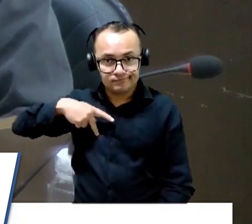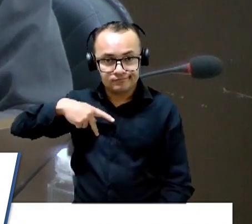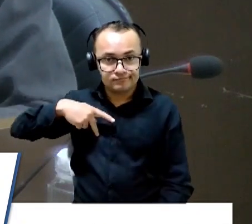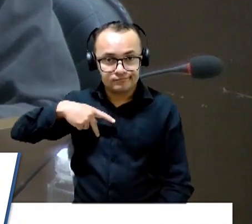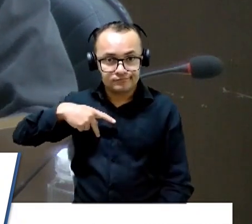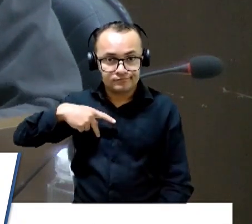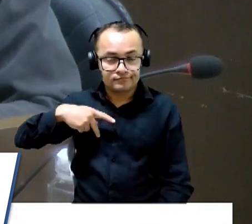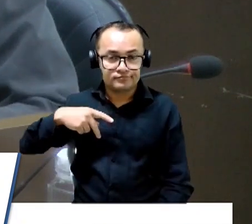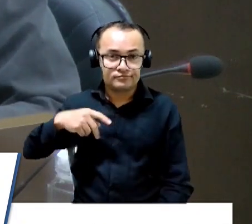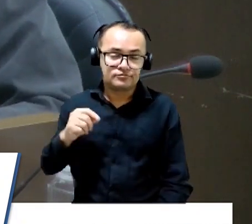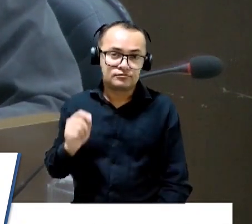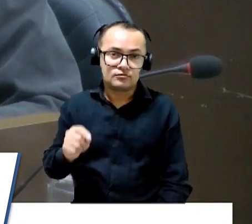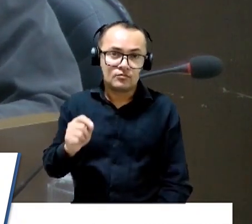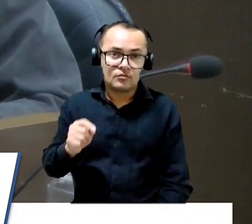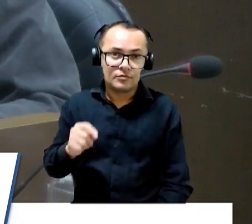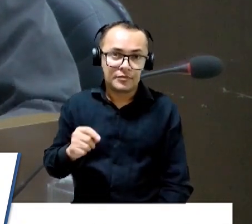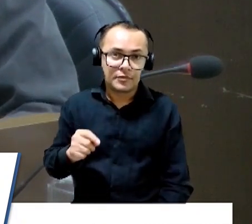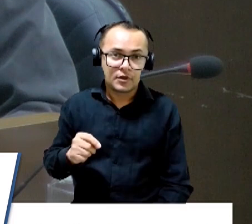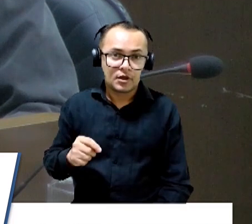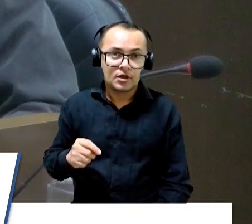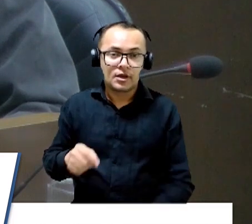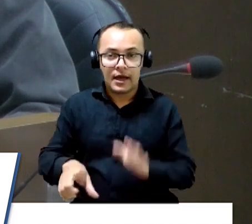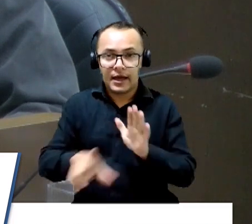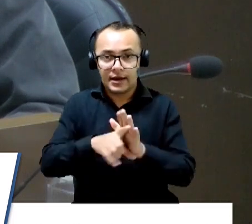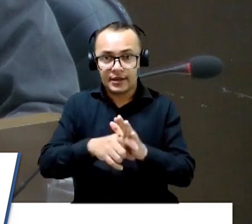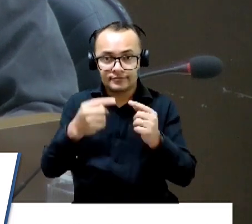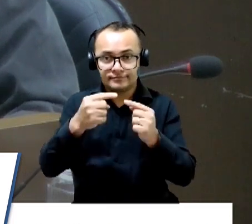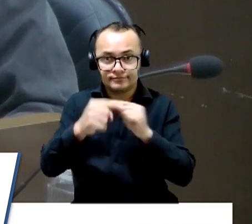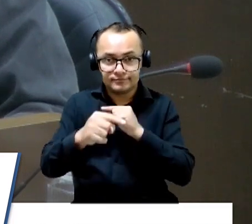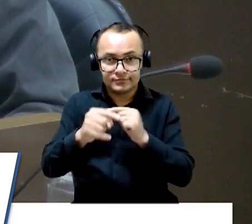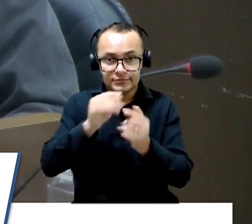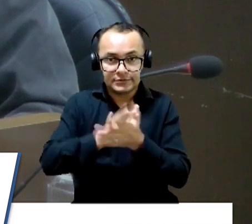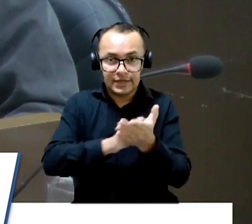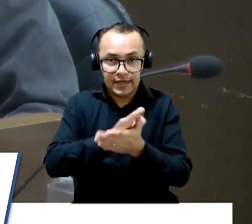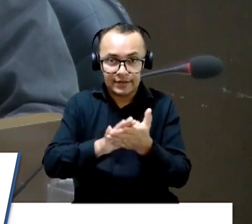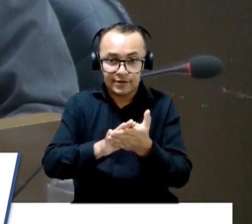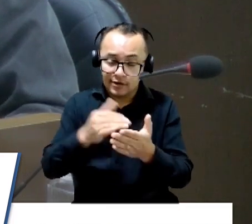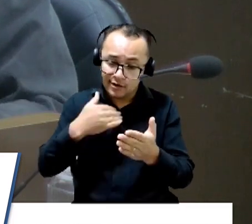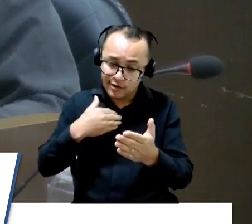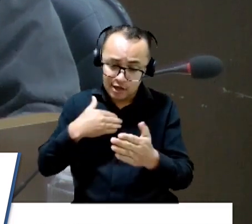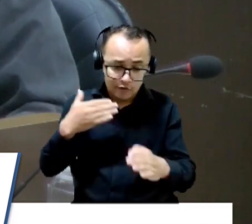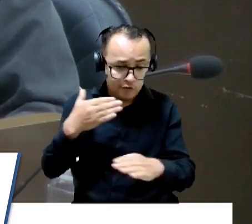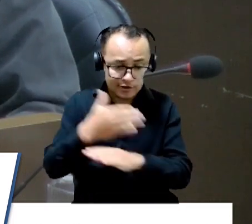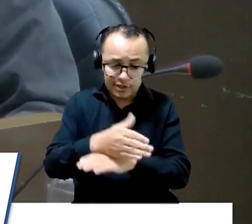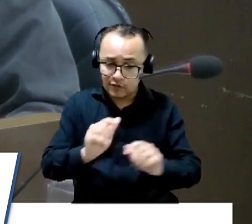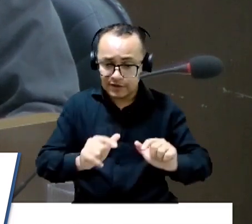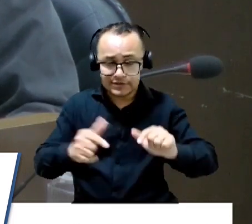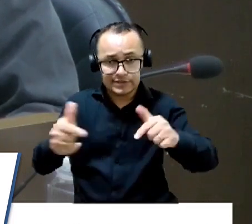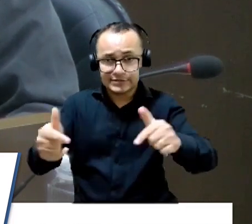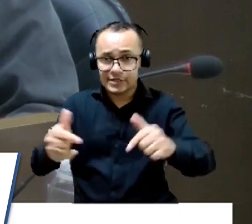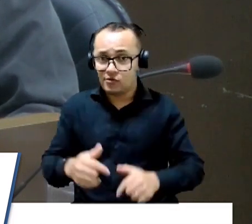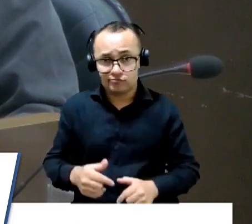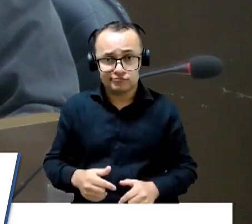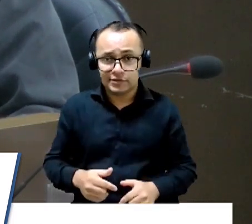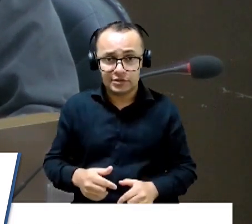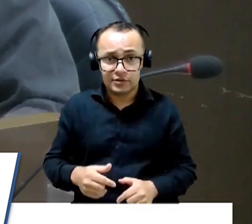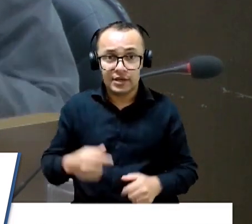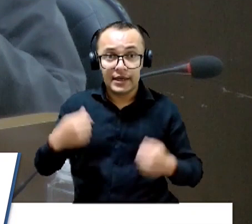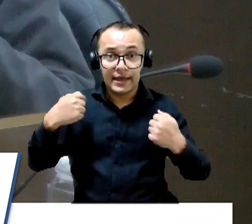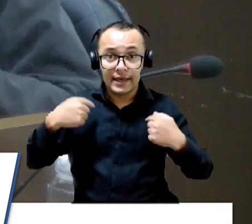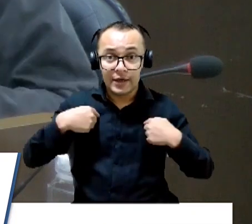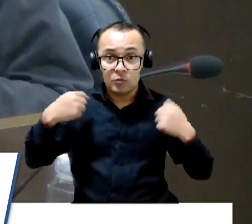essa não cumprimento dessa lei, eu vou entrar, porque eu não aceito, eu não tenho as informações